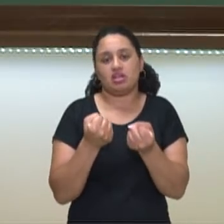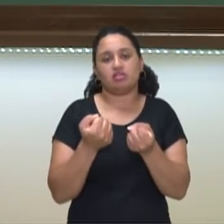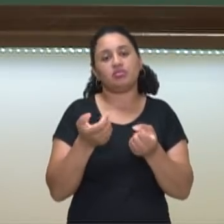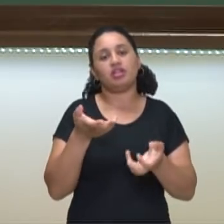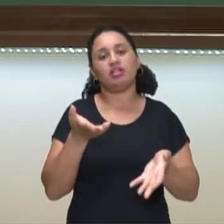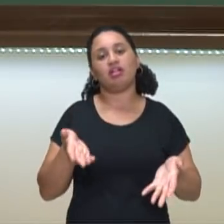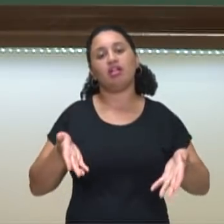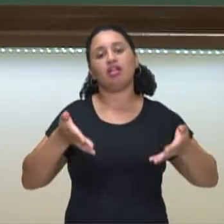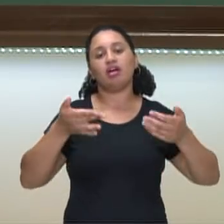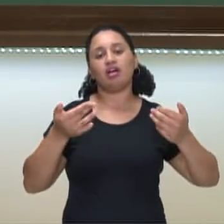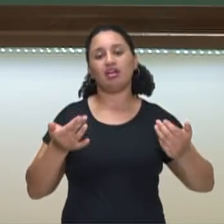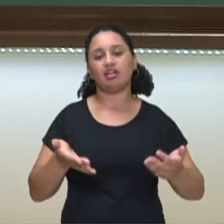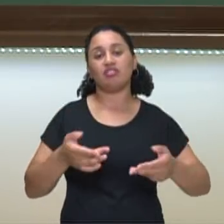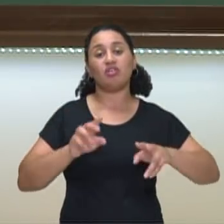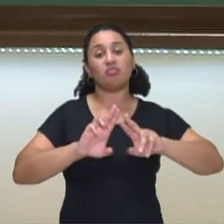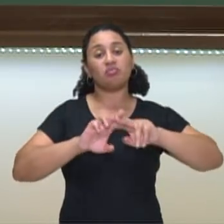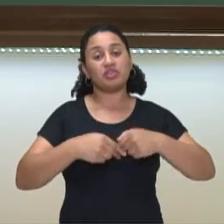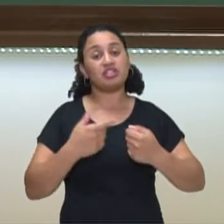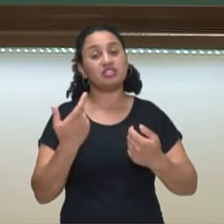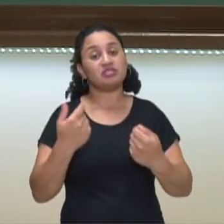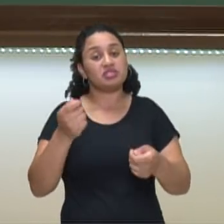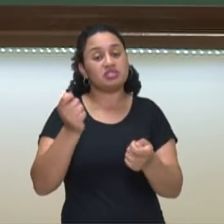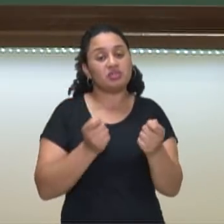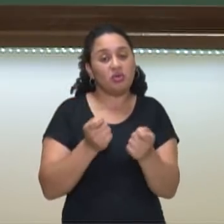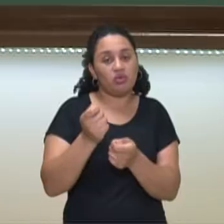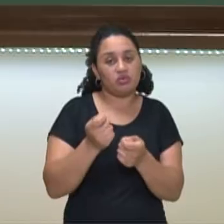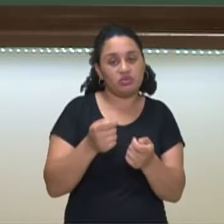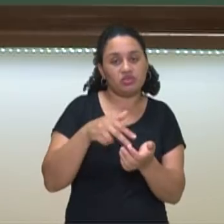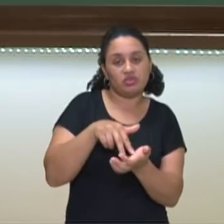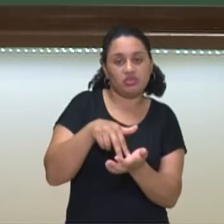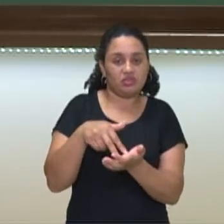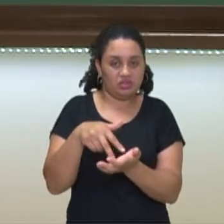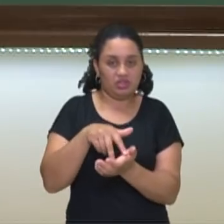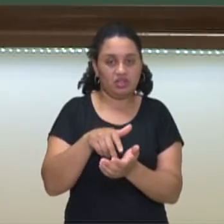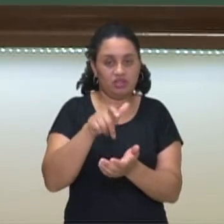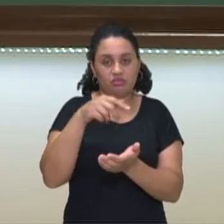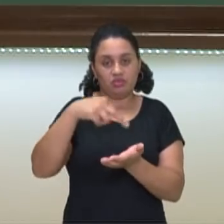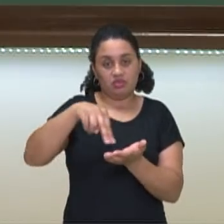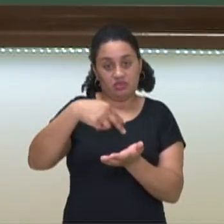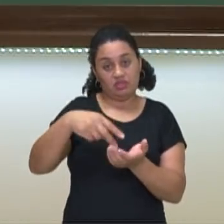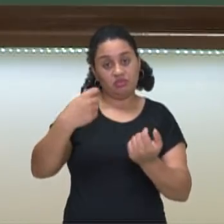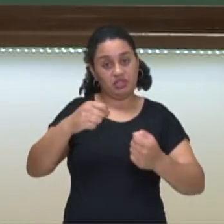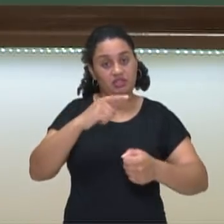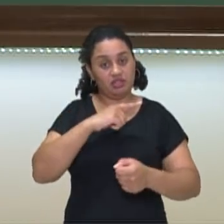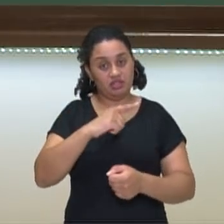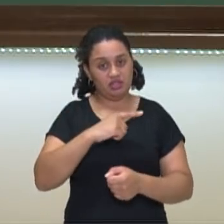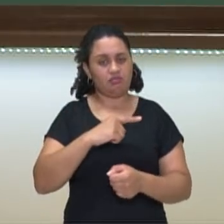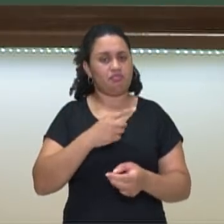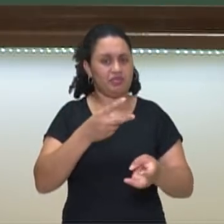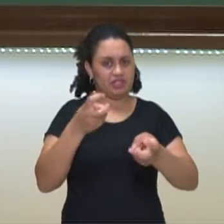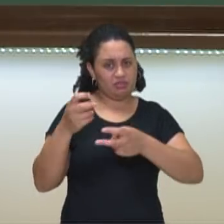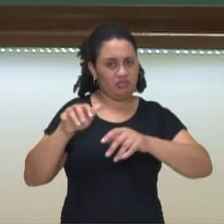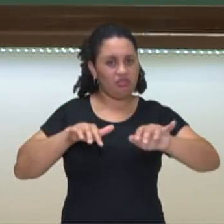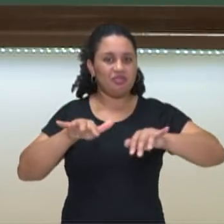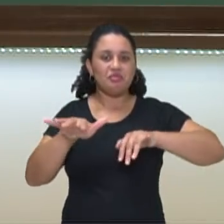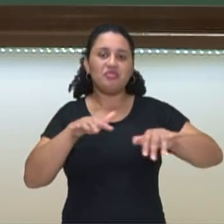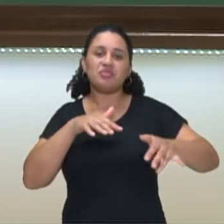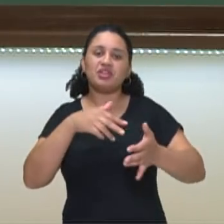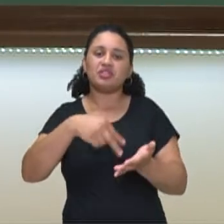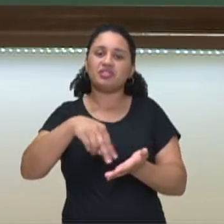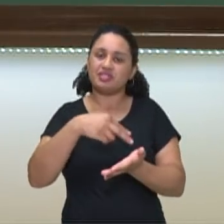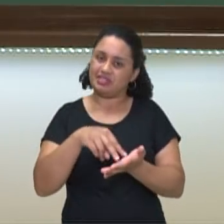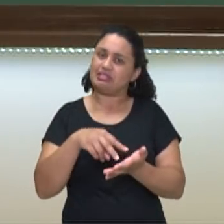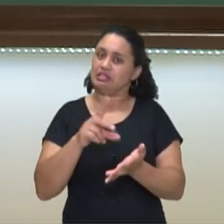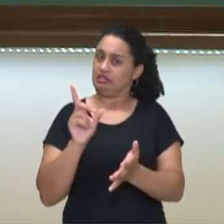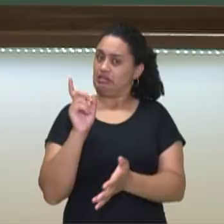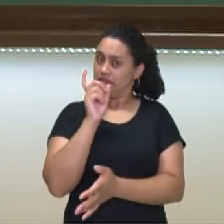leve. Por isso, esse controle do peso que o dançarino tem que ter, né? Vocês estão vendo como movimentar-se numa dança é